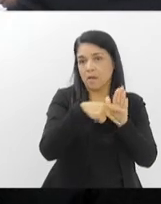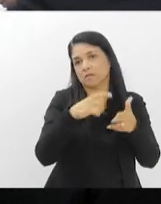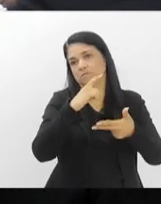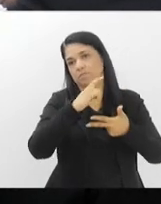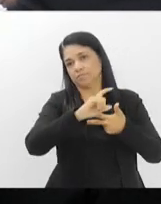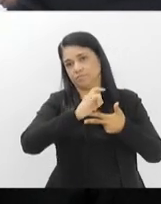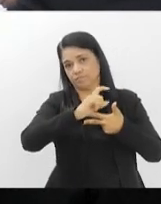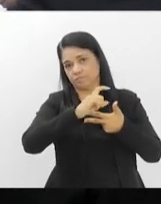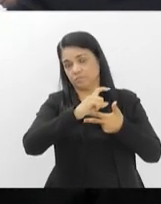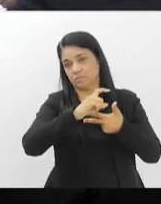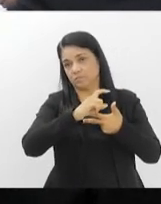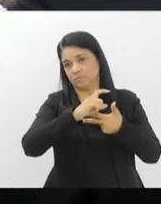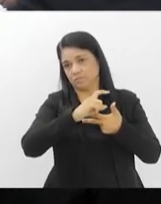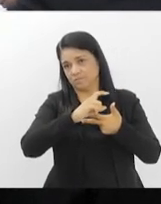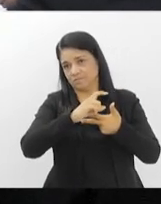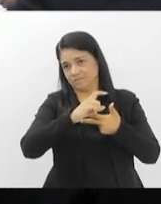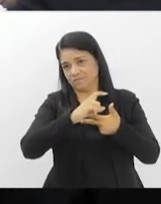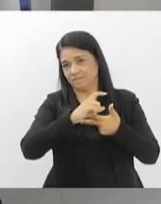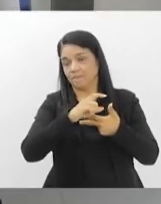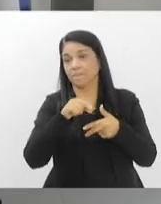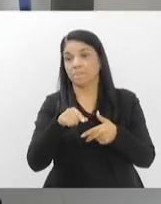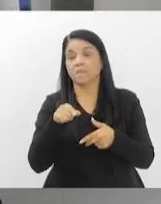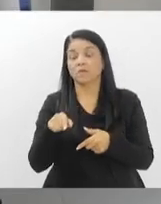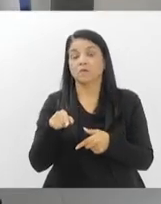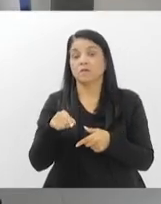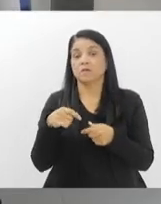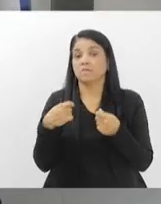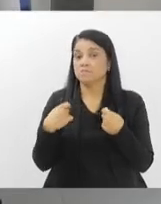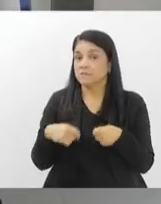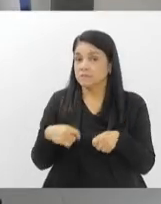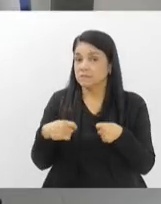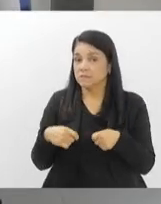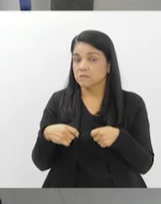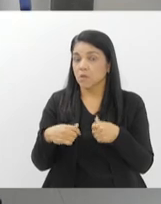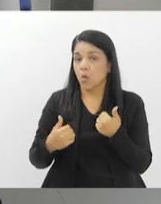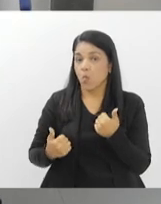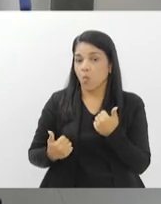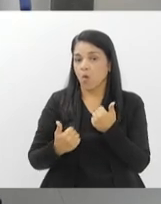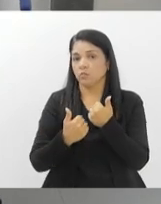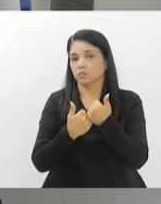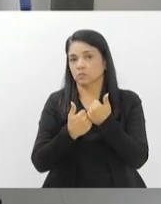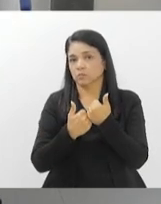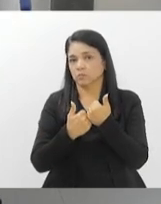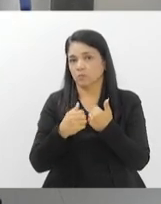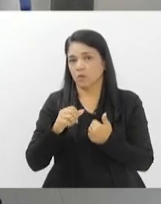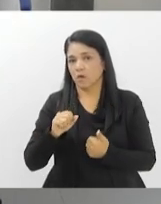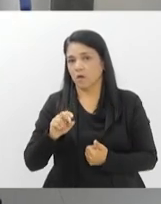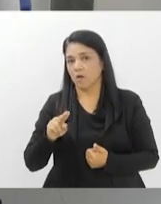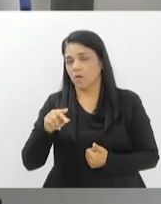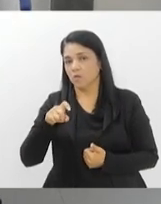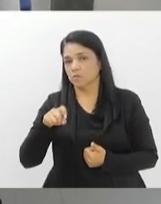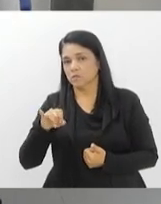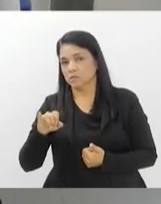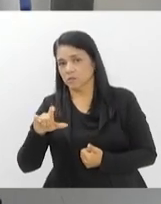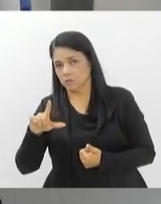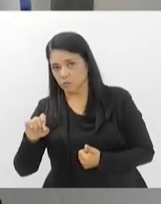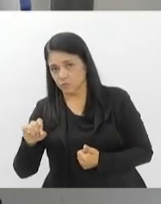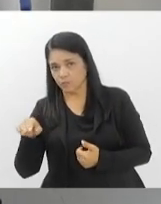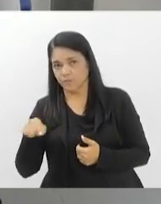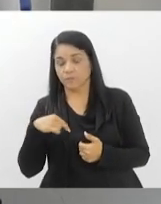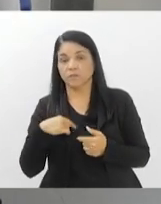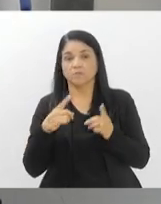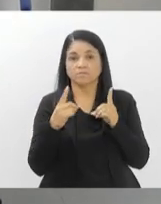decreto. A única questão que precisa aí seja o auxílio, porque aí os aspectos assistenciais